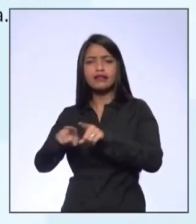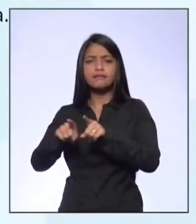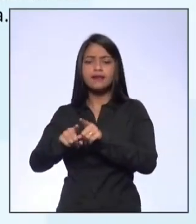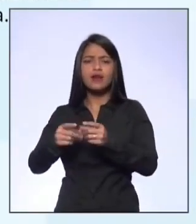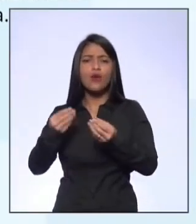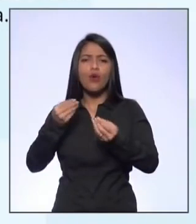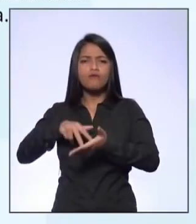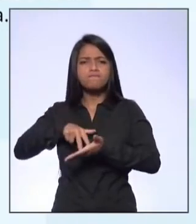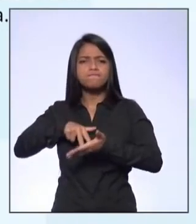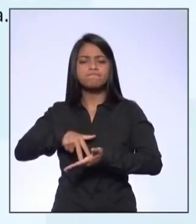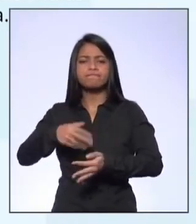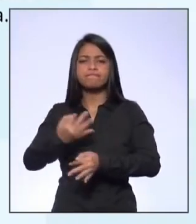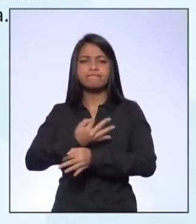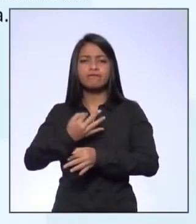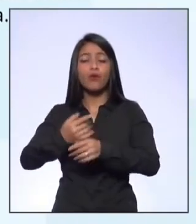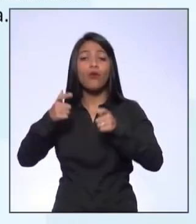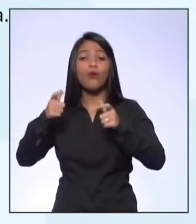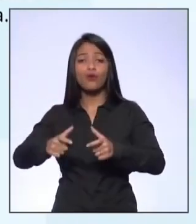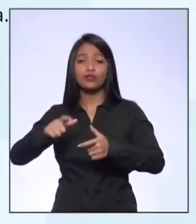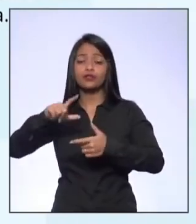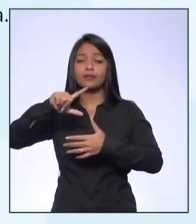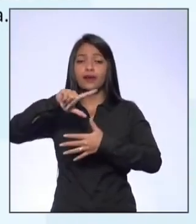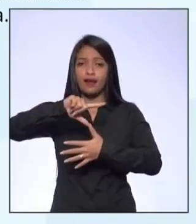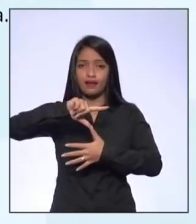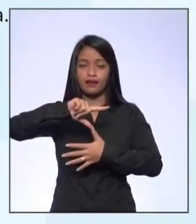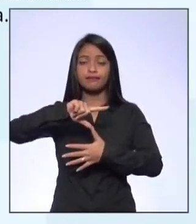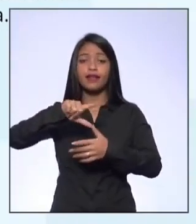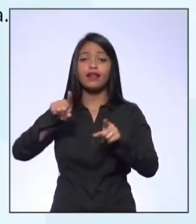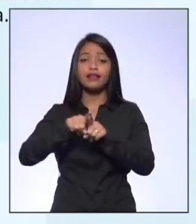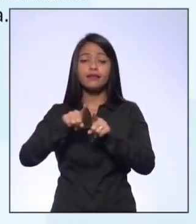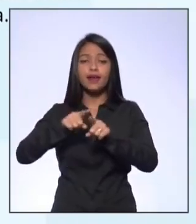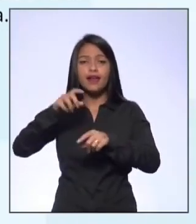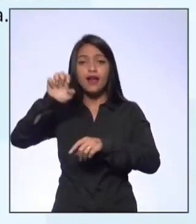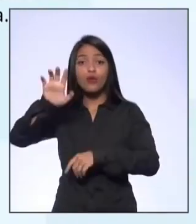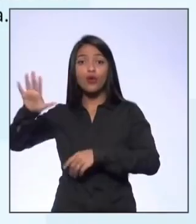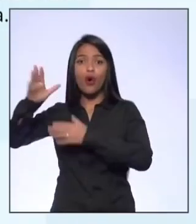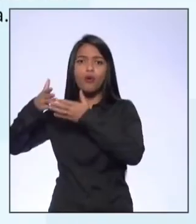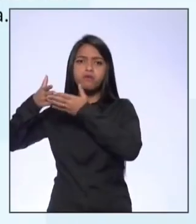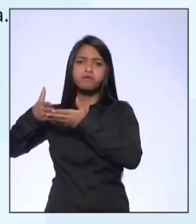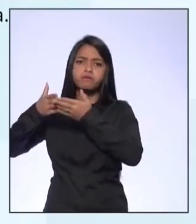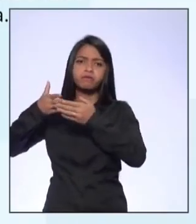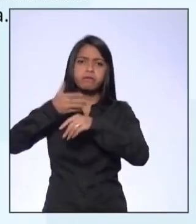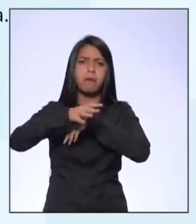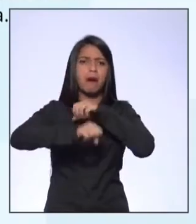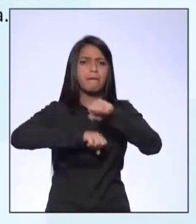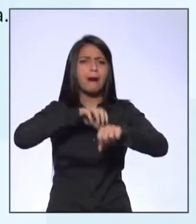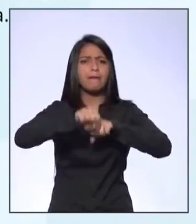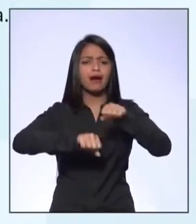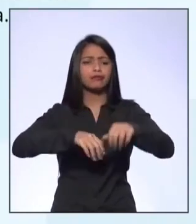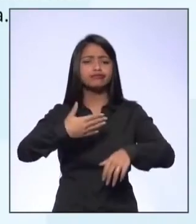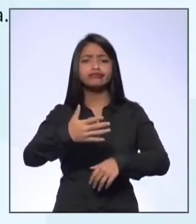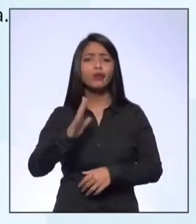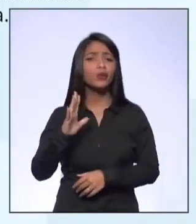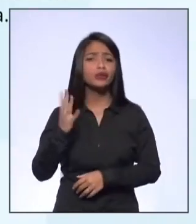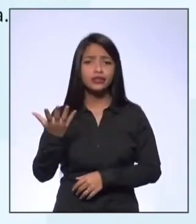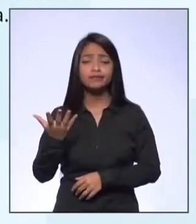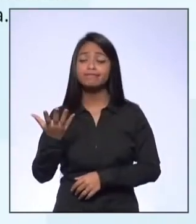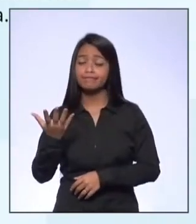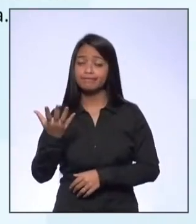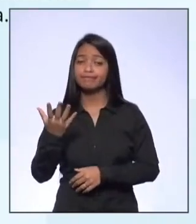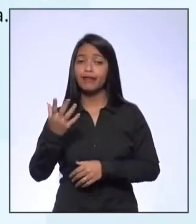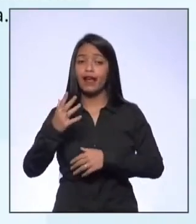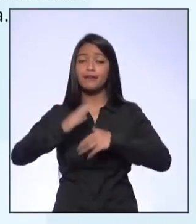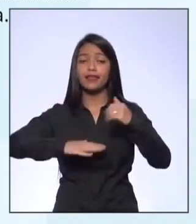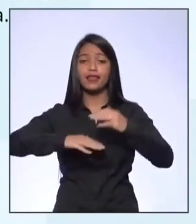América Latina, desdobramentos da colonização europeia. A habilidade do currículo paulista que